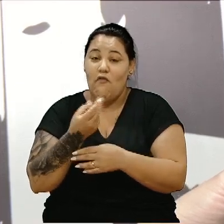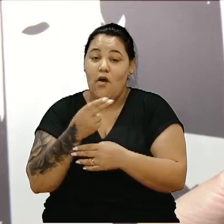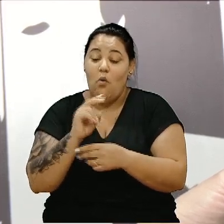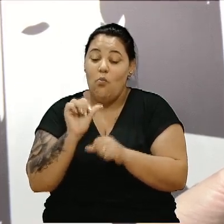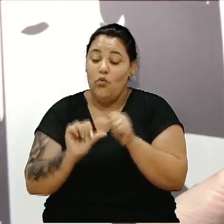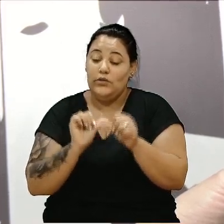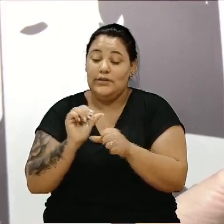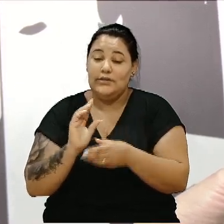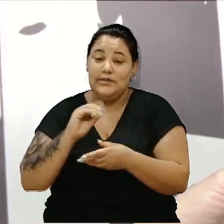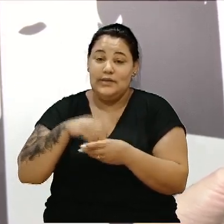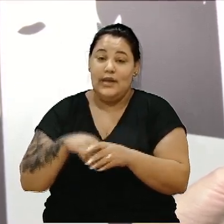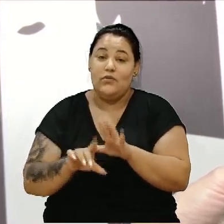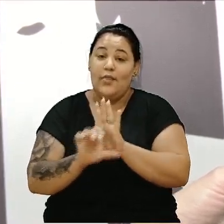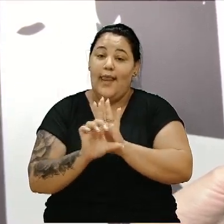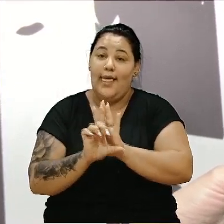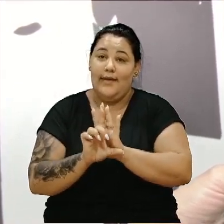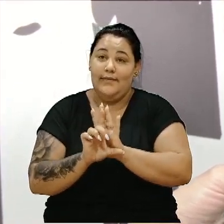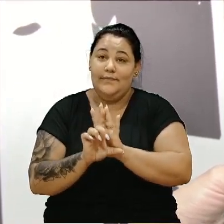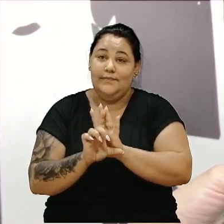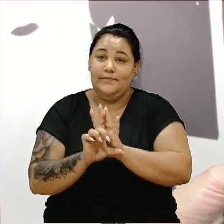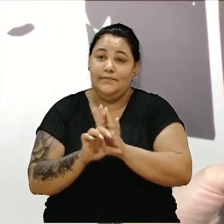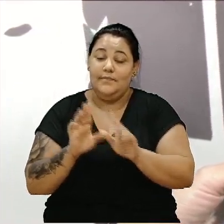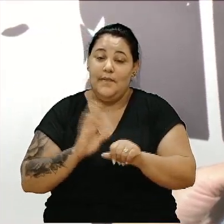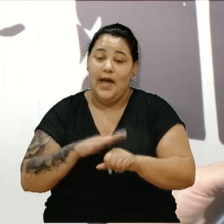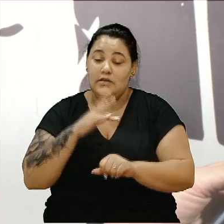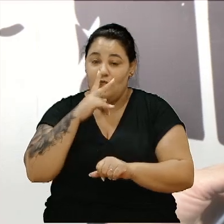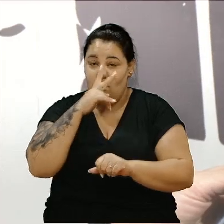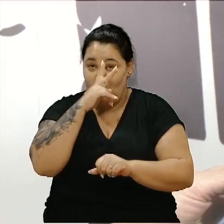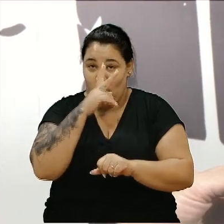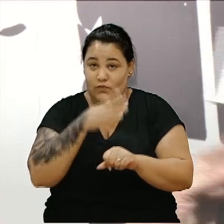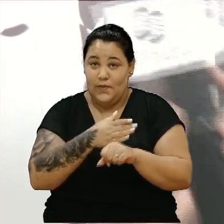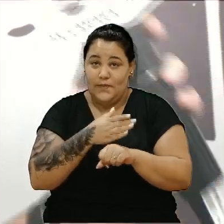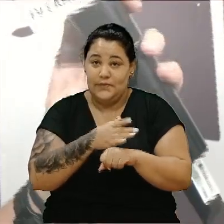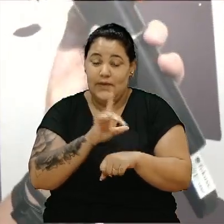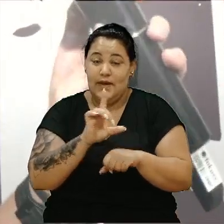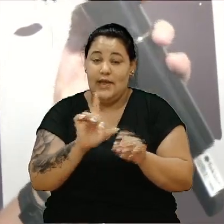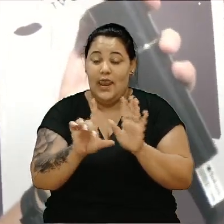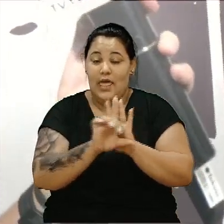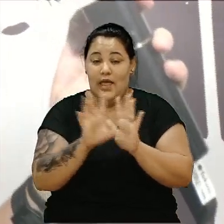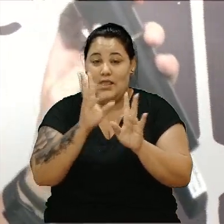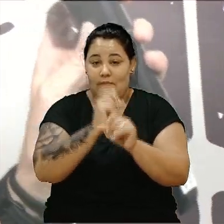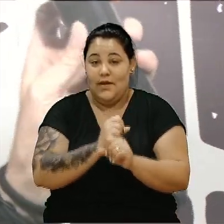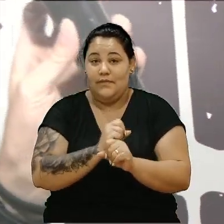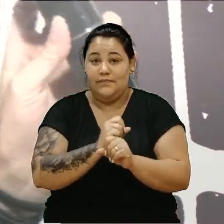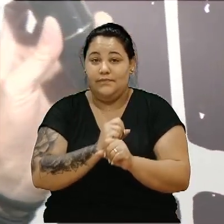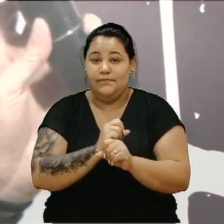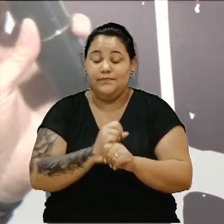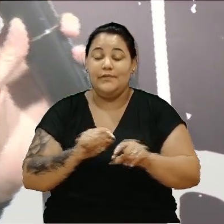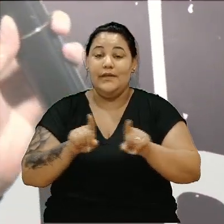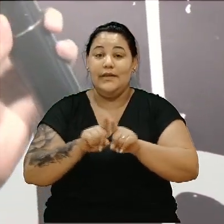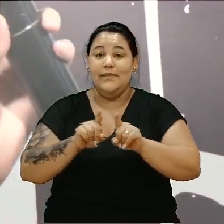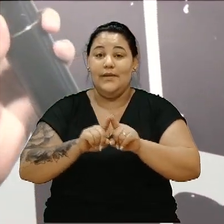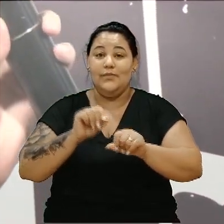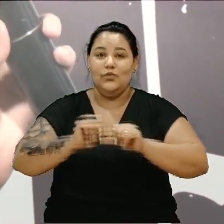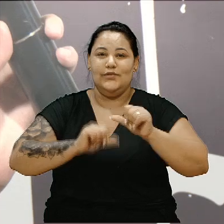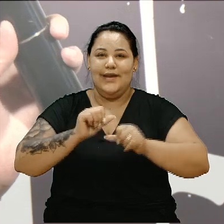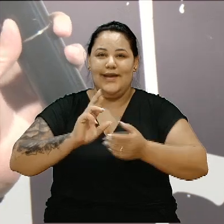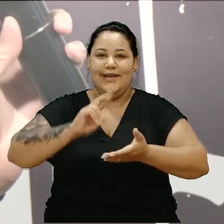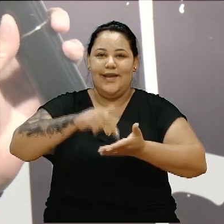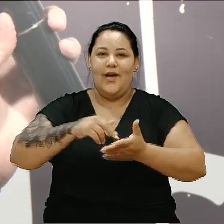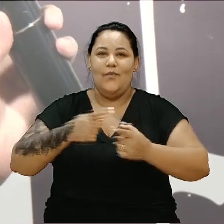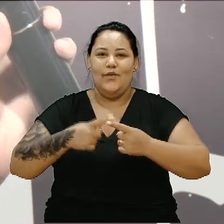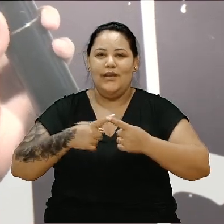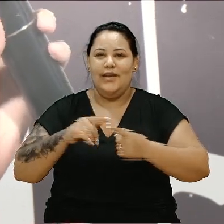mudanças mais fortes na legislação animal. E até mudar essa realidade, porque às vezes parece que é até uma